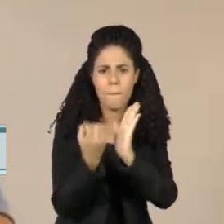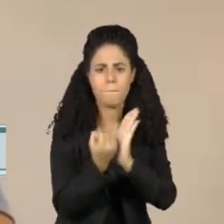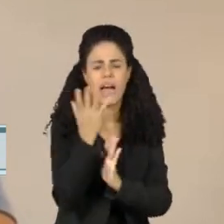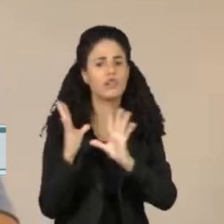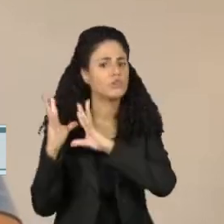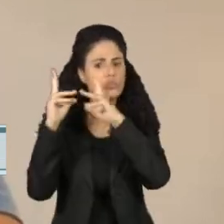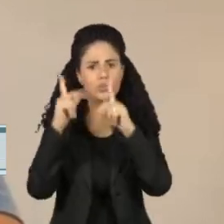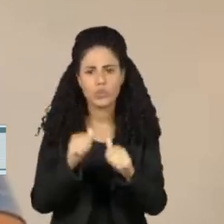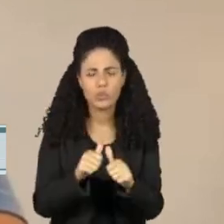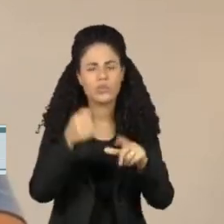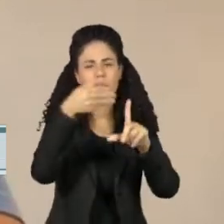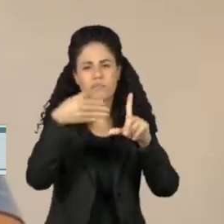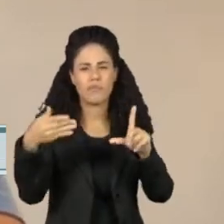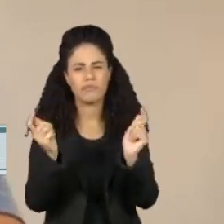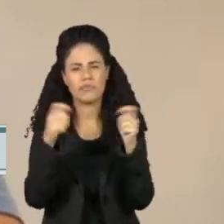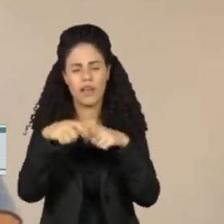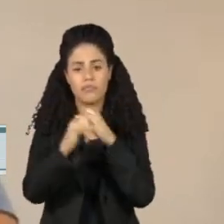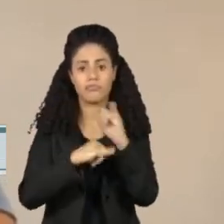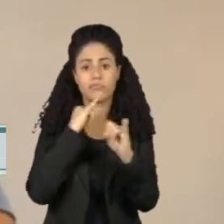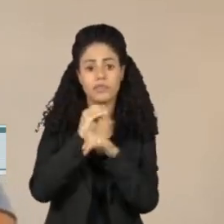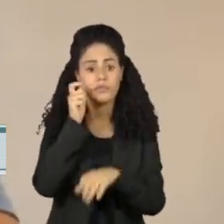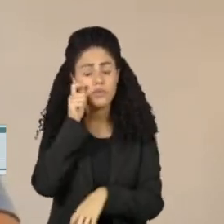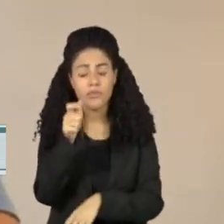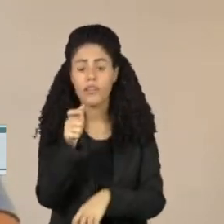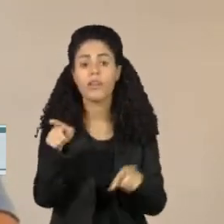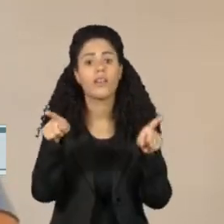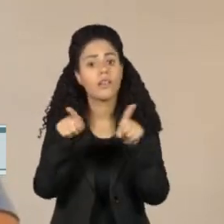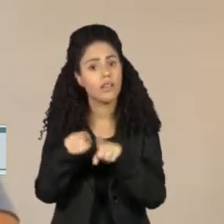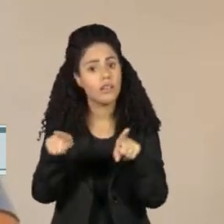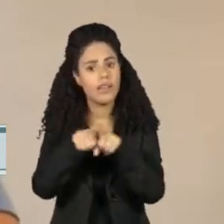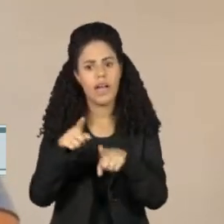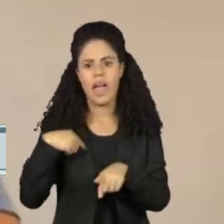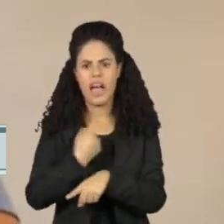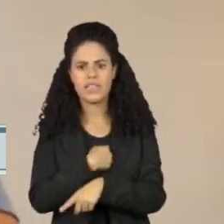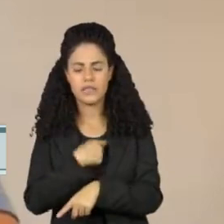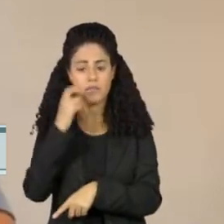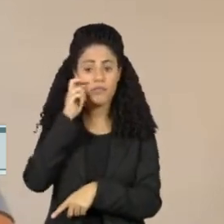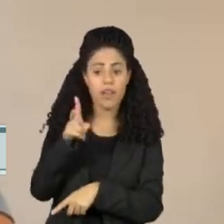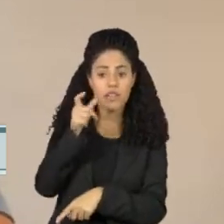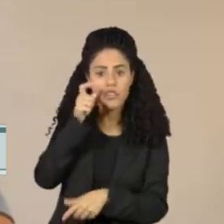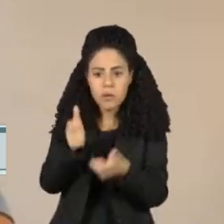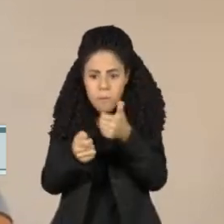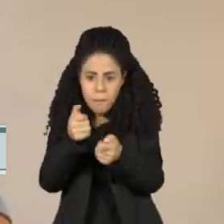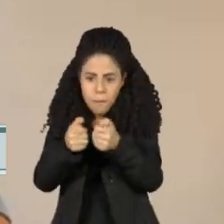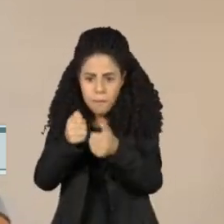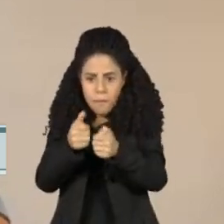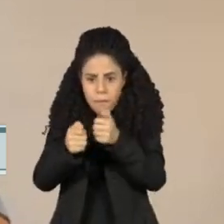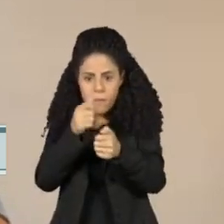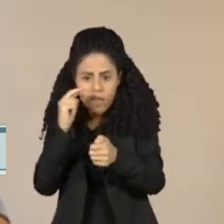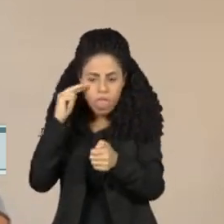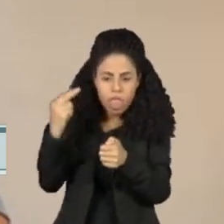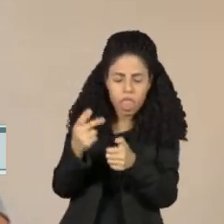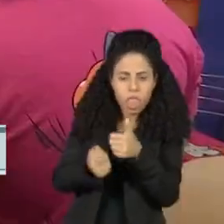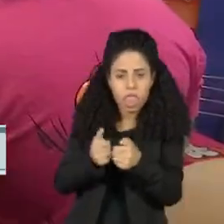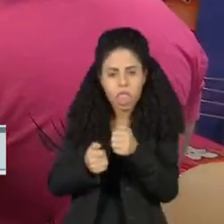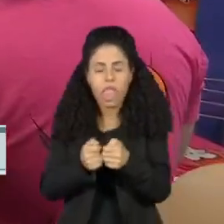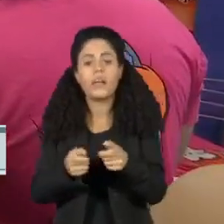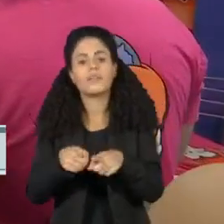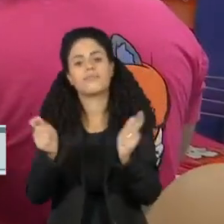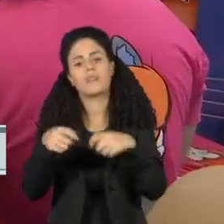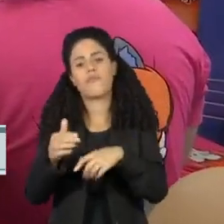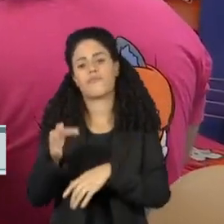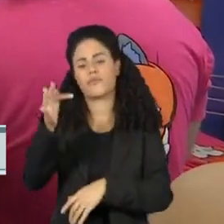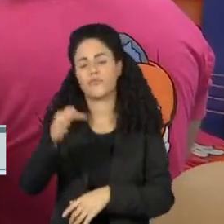plataformas onde outras pessoas assistem a gente jogando Enfim então é um setor que ele tá em muito movimento